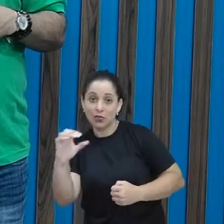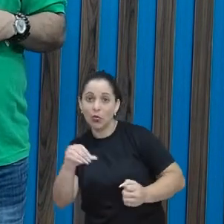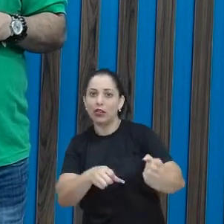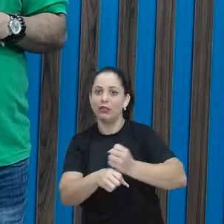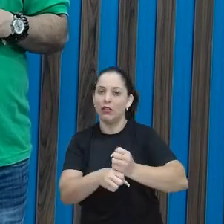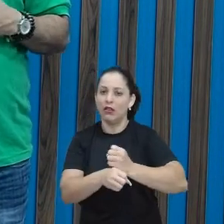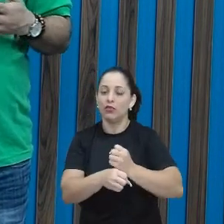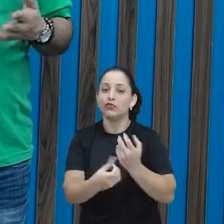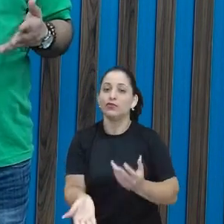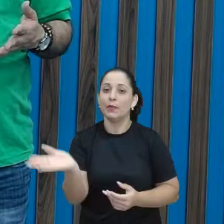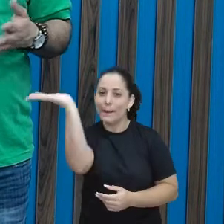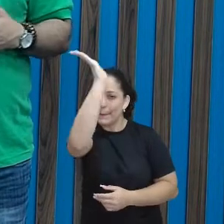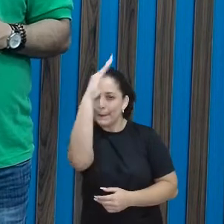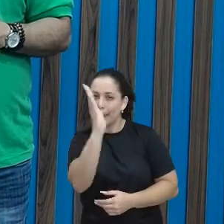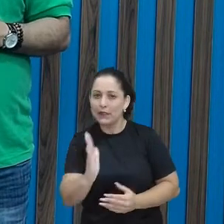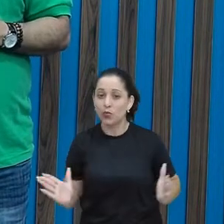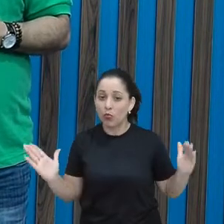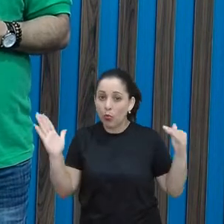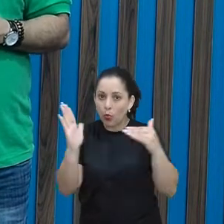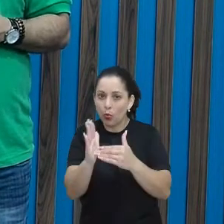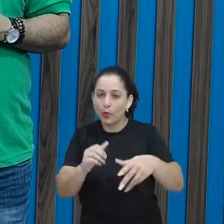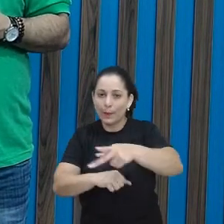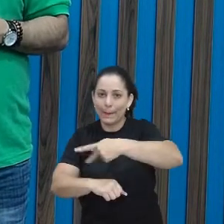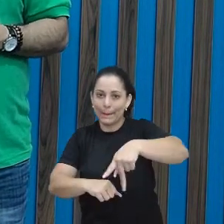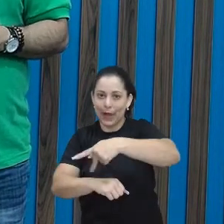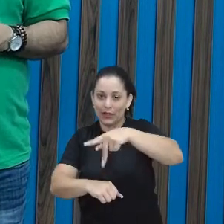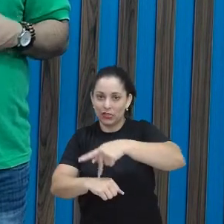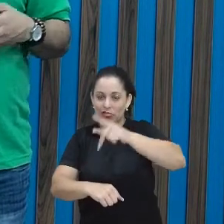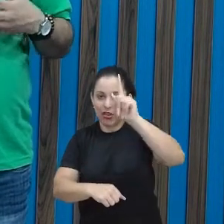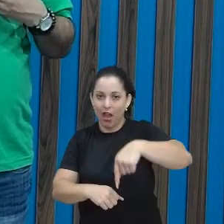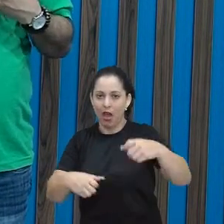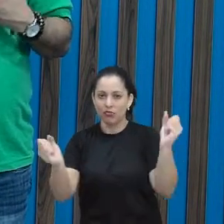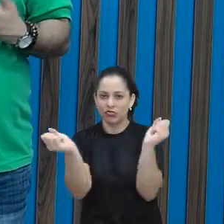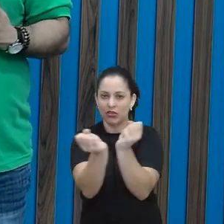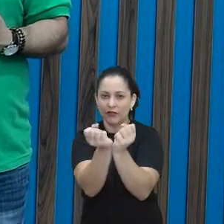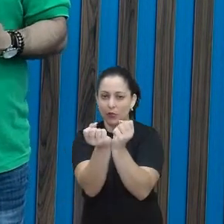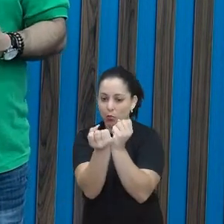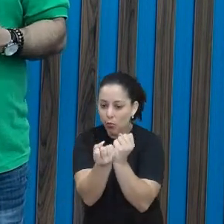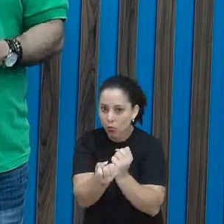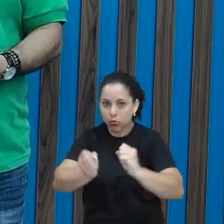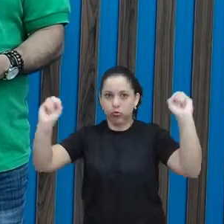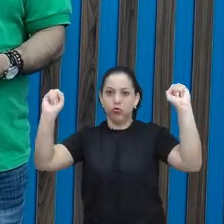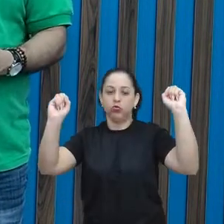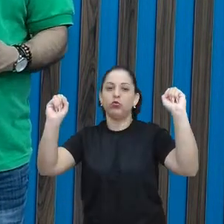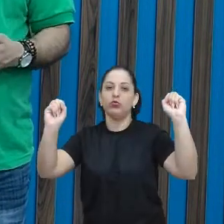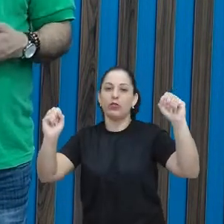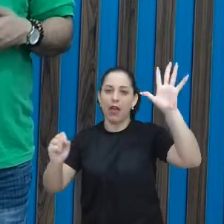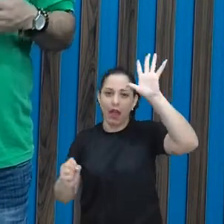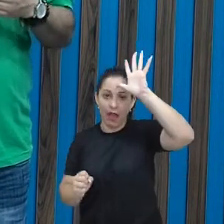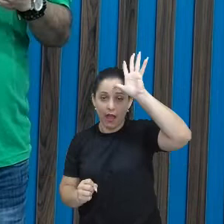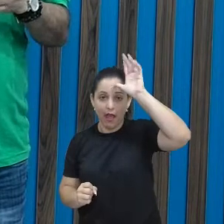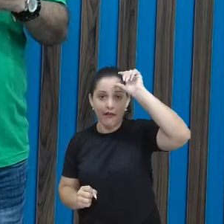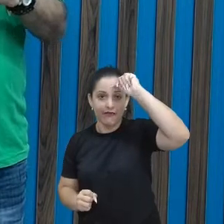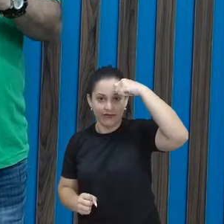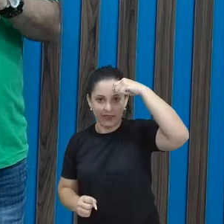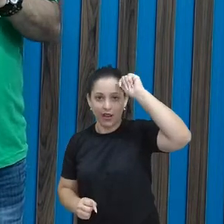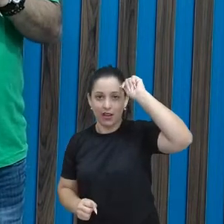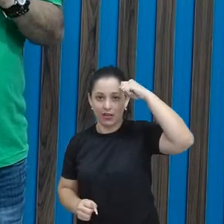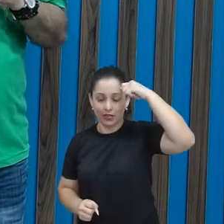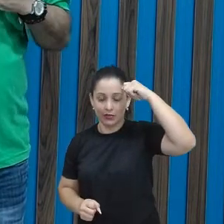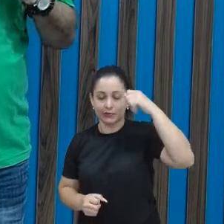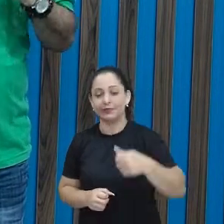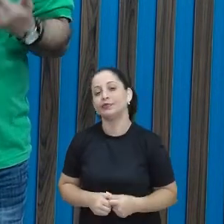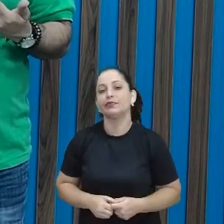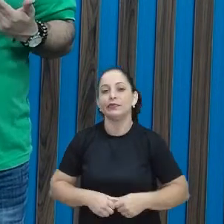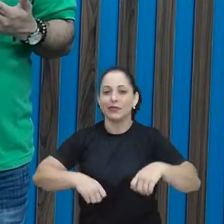foi o último país a abolir a escravidão africana, né, na verdade não escravidão, né,